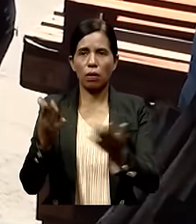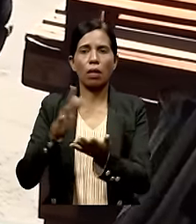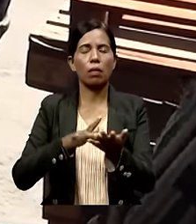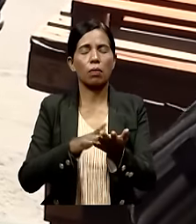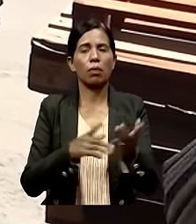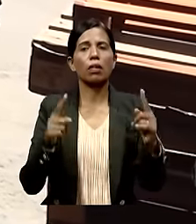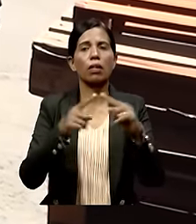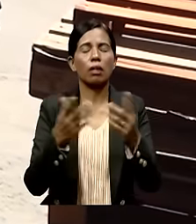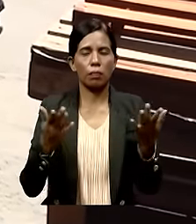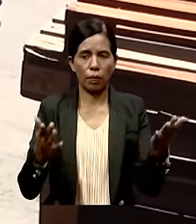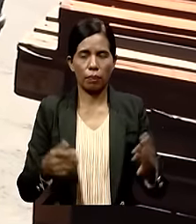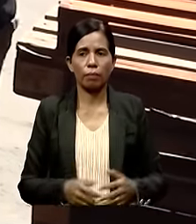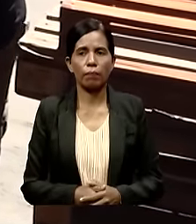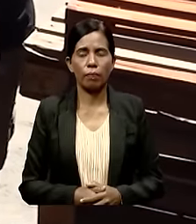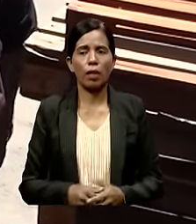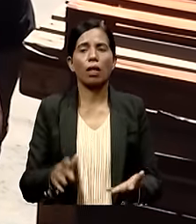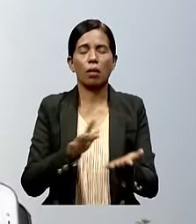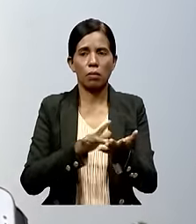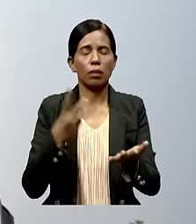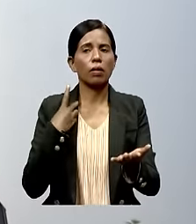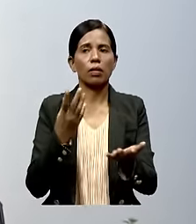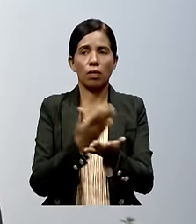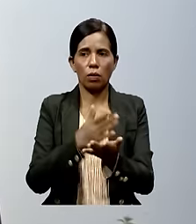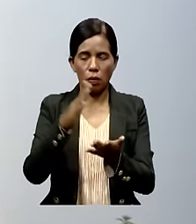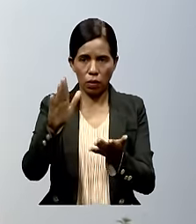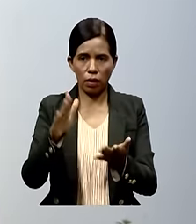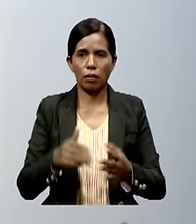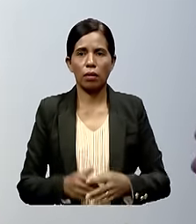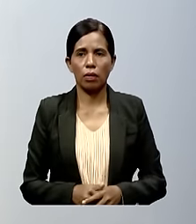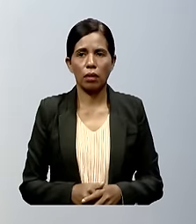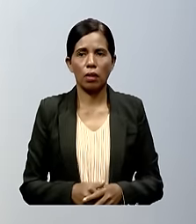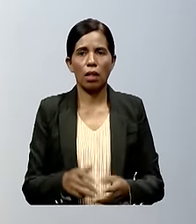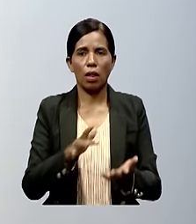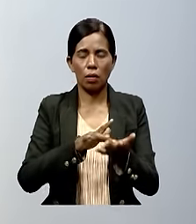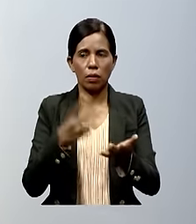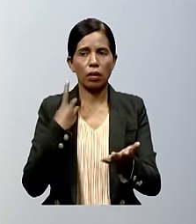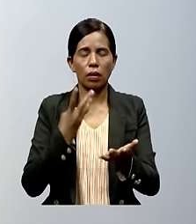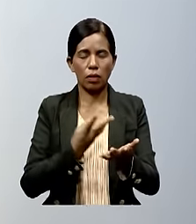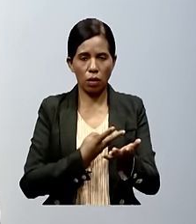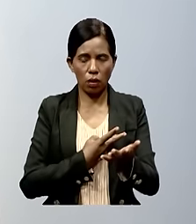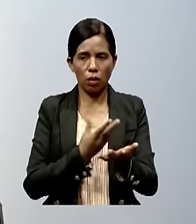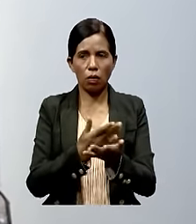NB. Hansene, a Moruk itahola, os calé, a Moruk itahola consumoves